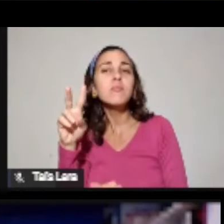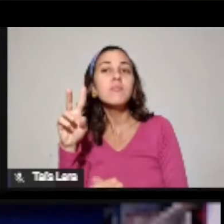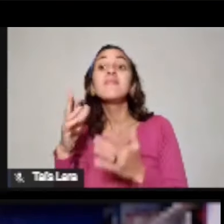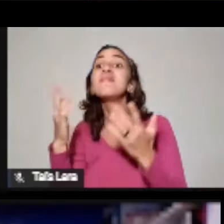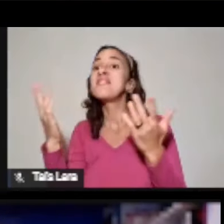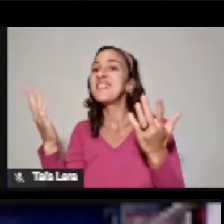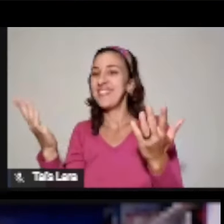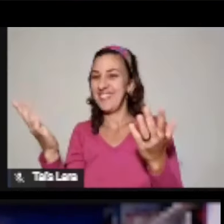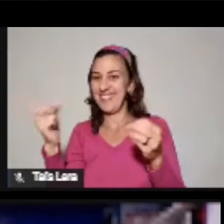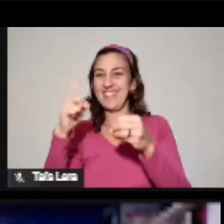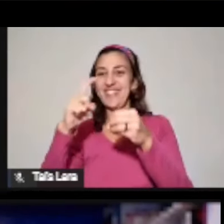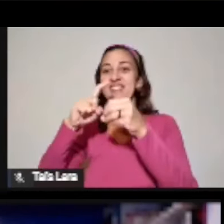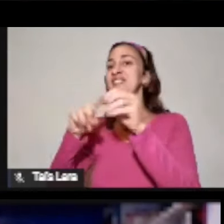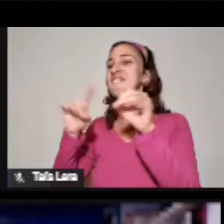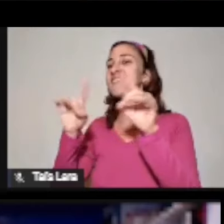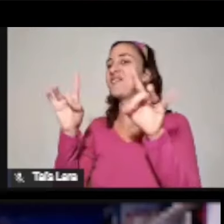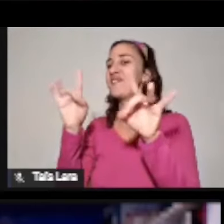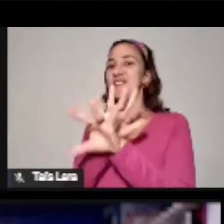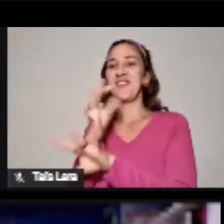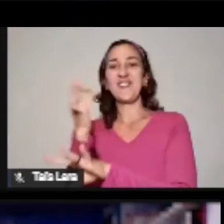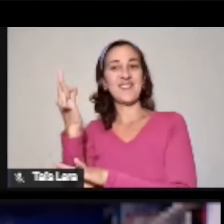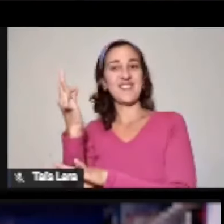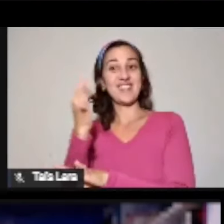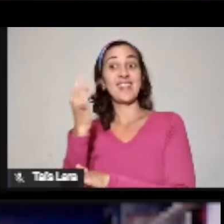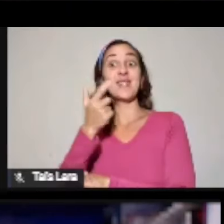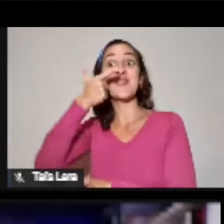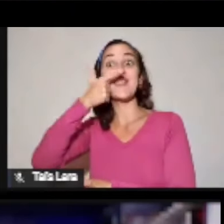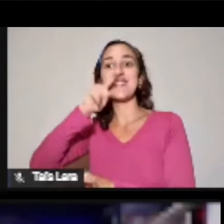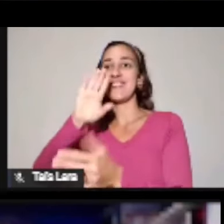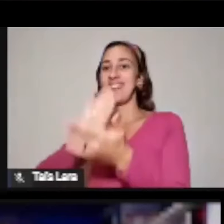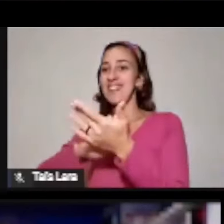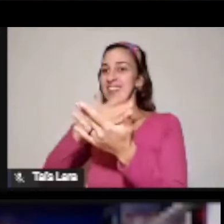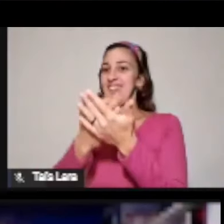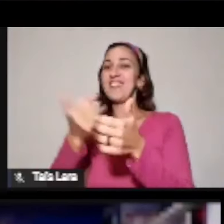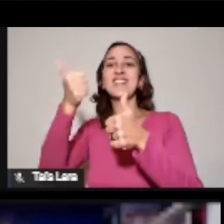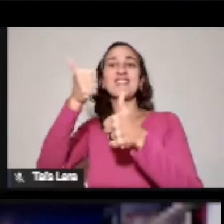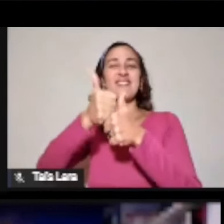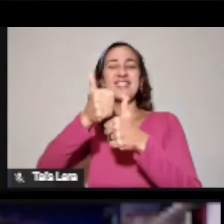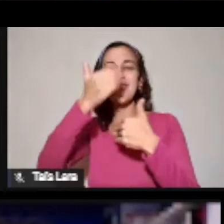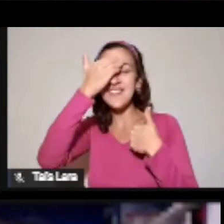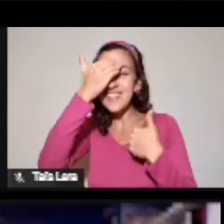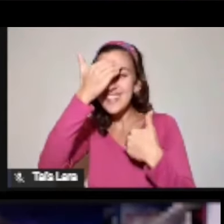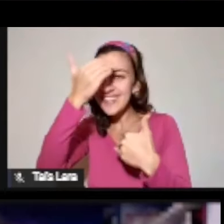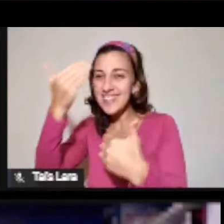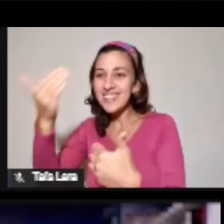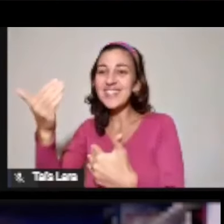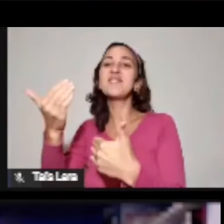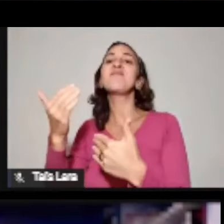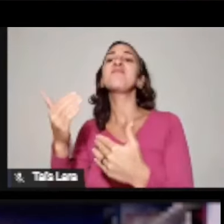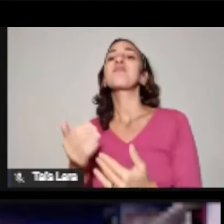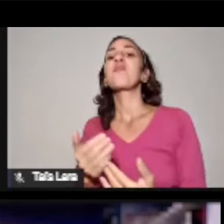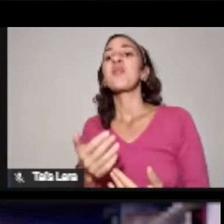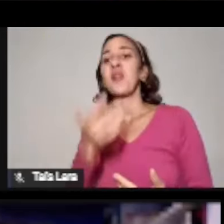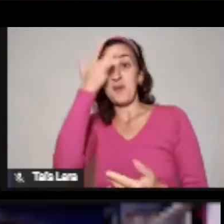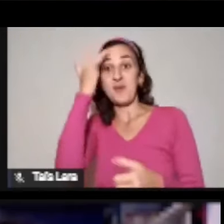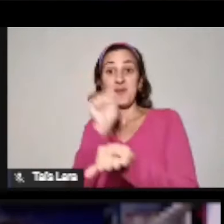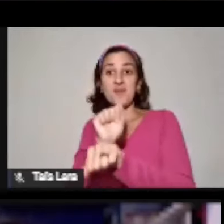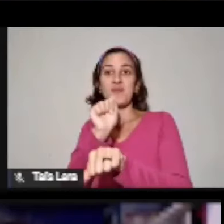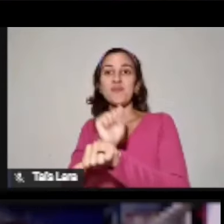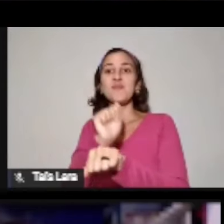Voltamos. Tudo certo, agora teve a troca de intérprete. Obrigada, pessoal, pela compreensão. Carol, pode